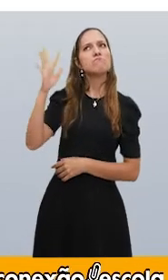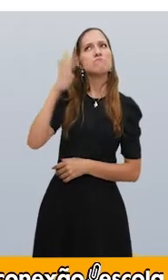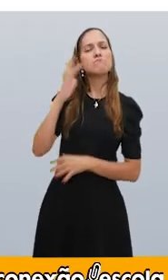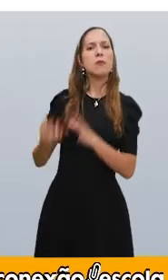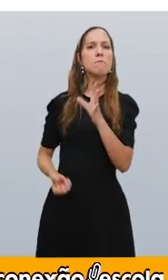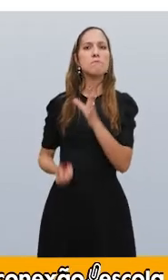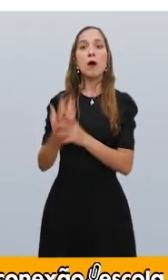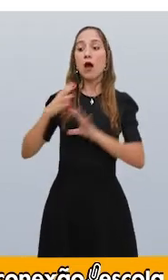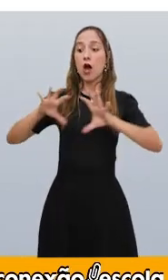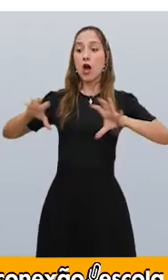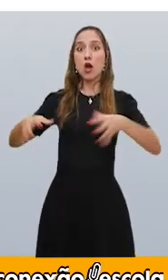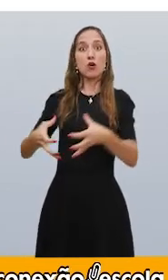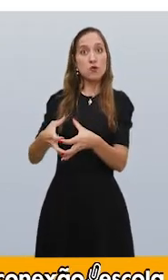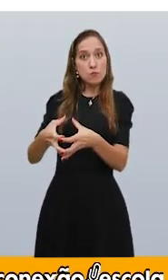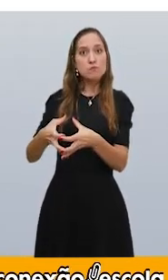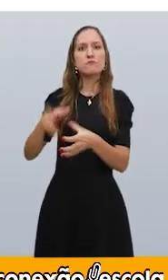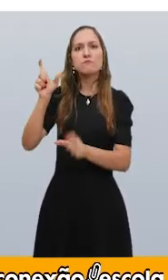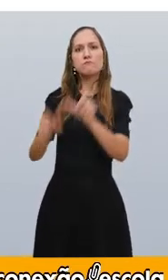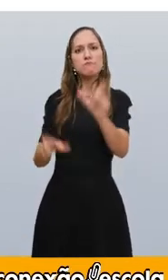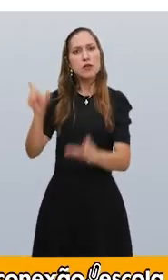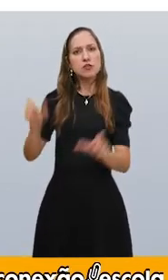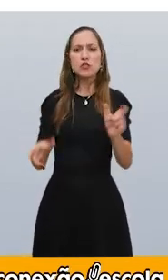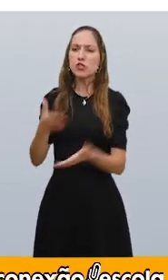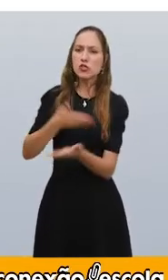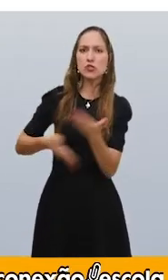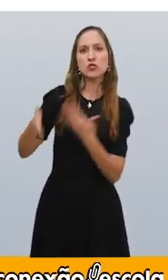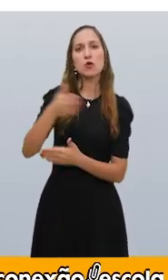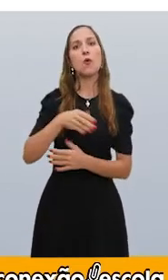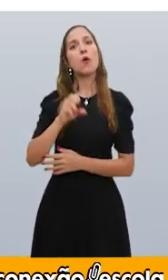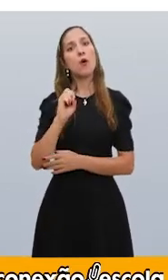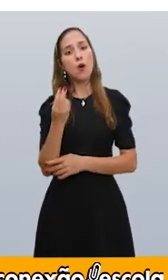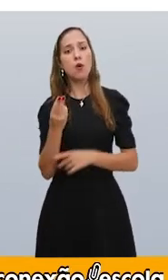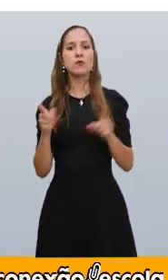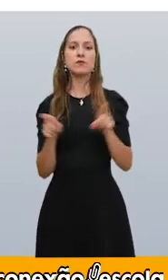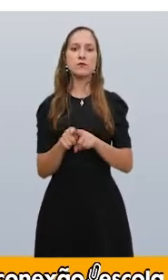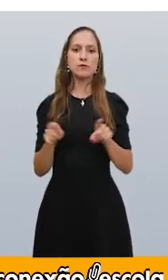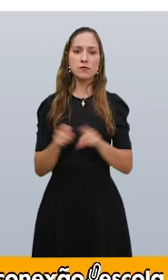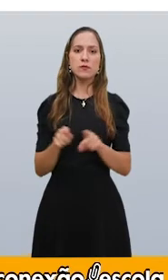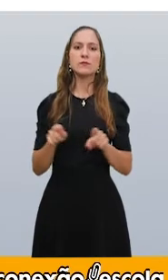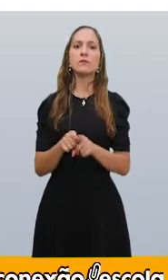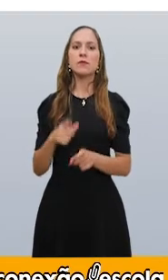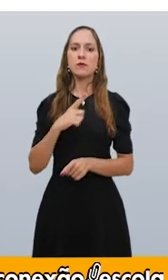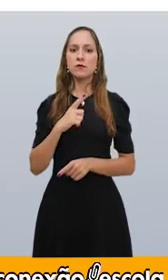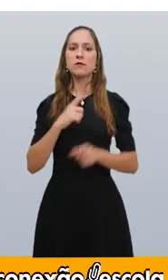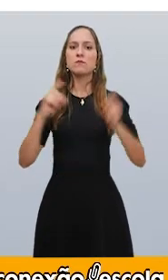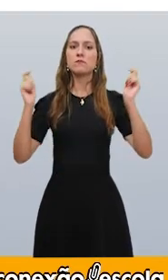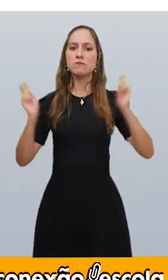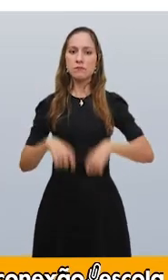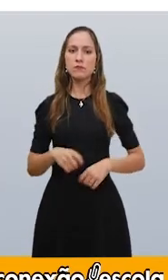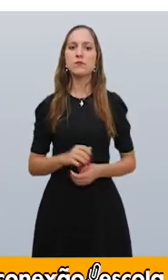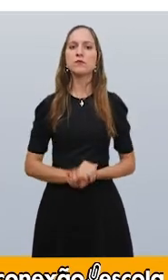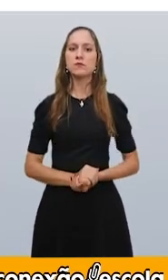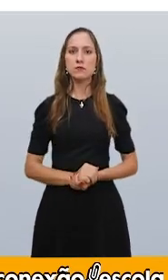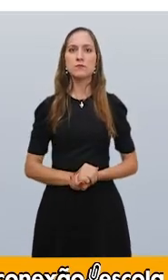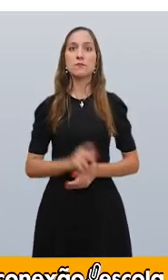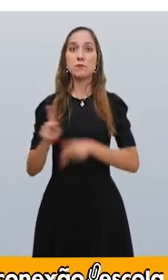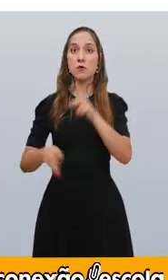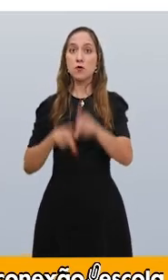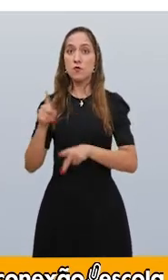imaginação coletiva de um grupo de pessoas ou de um povo. Por meio destas